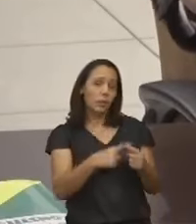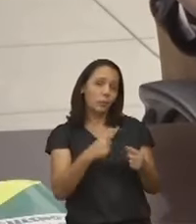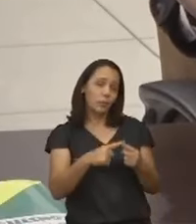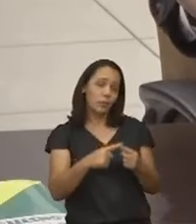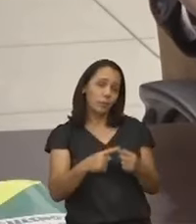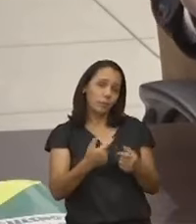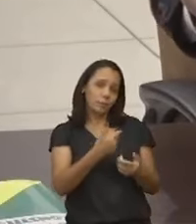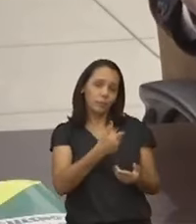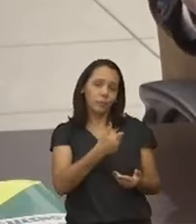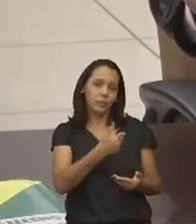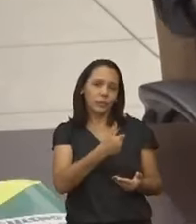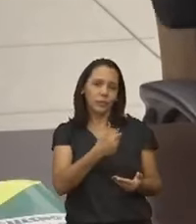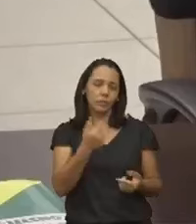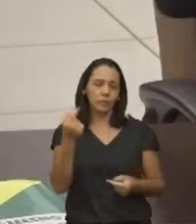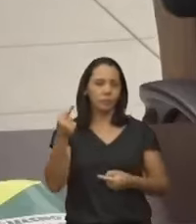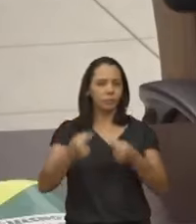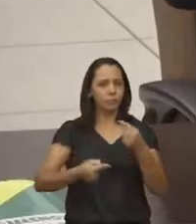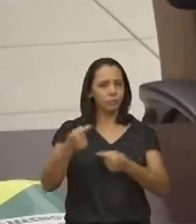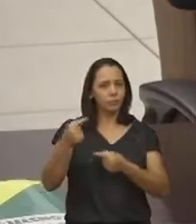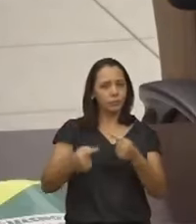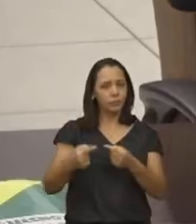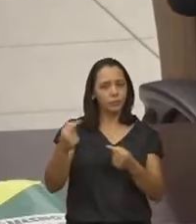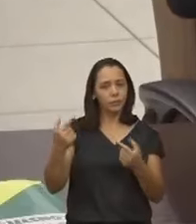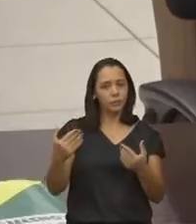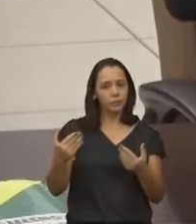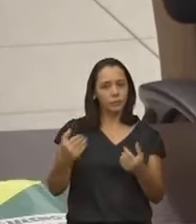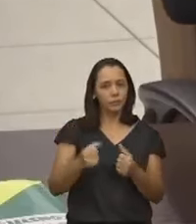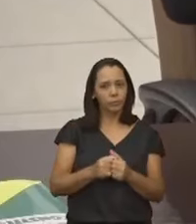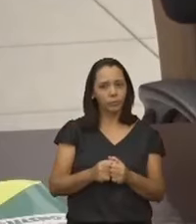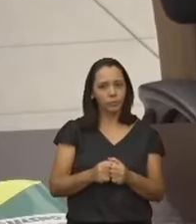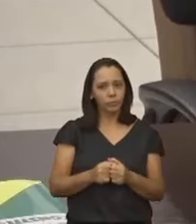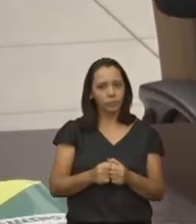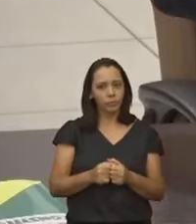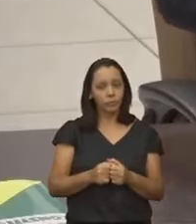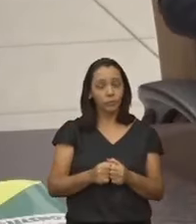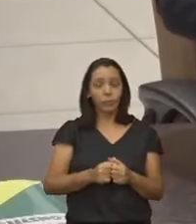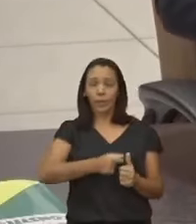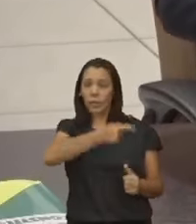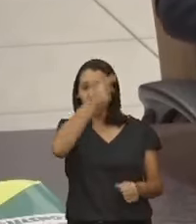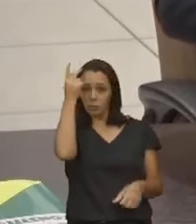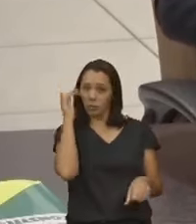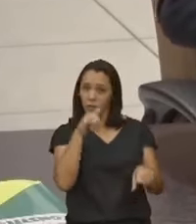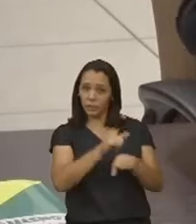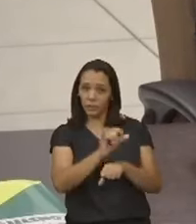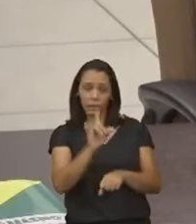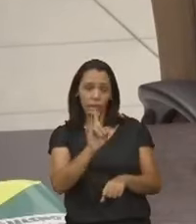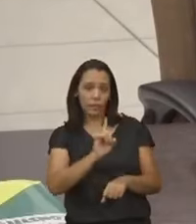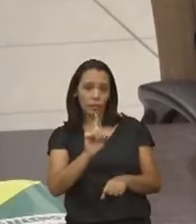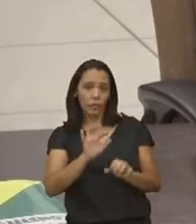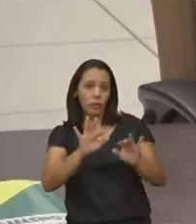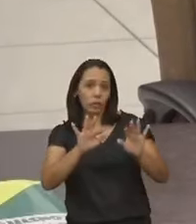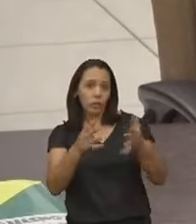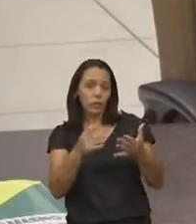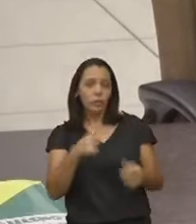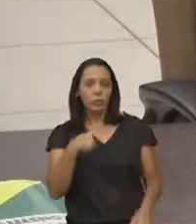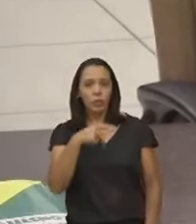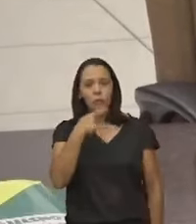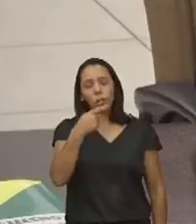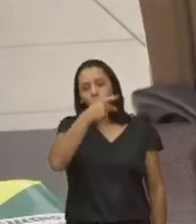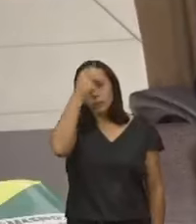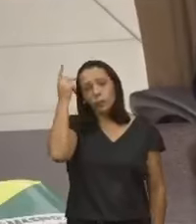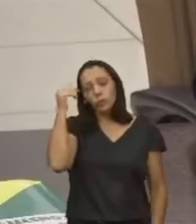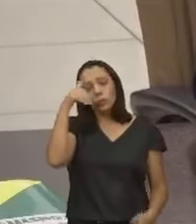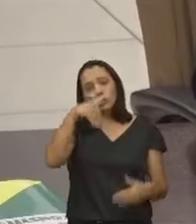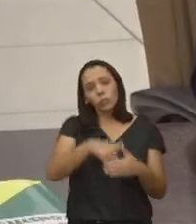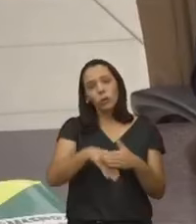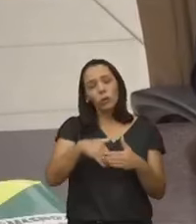parar com isso. As pessoas não se iludem mais não. E olha, e quando eu falo que as pessoas votam